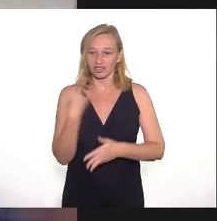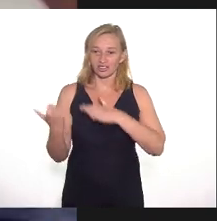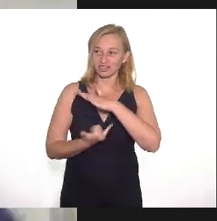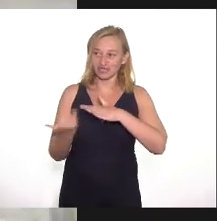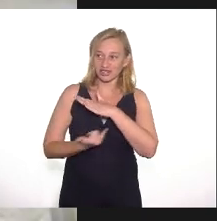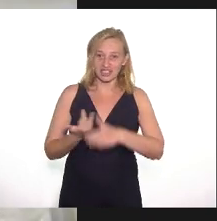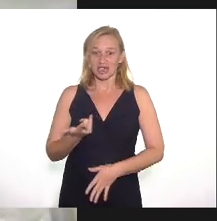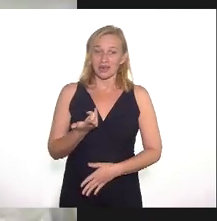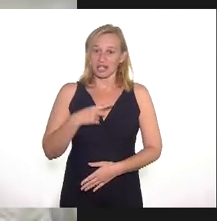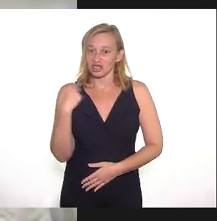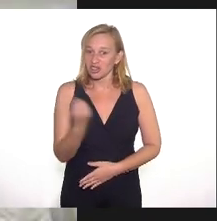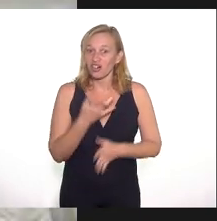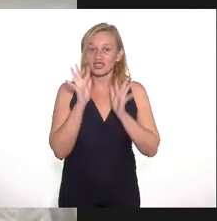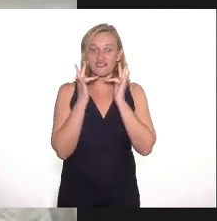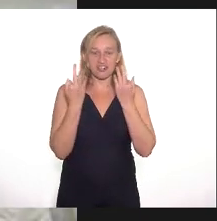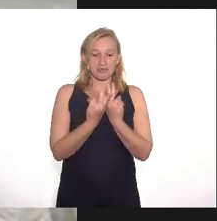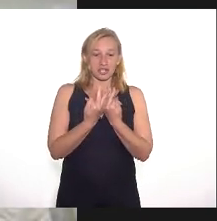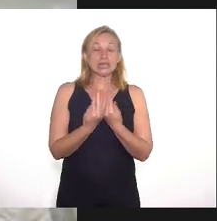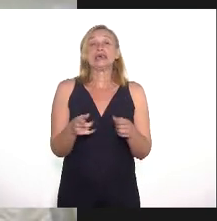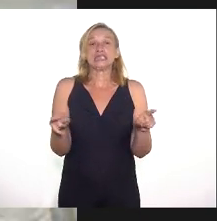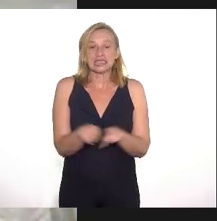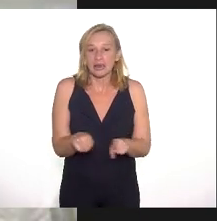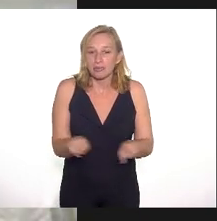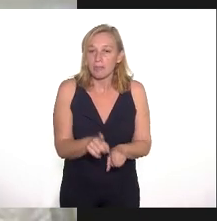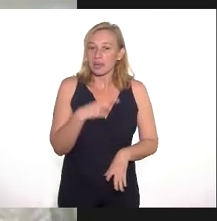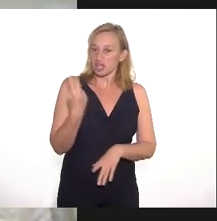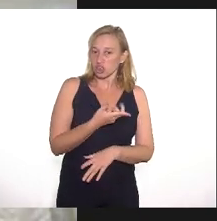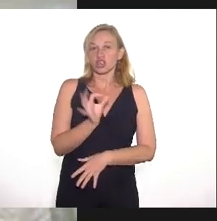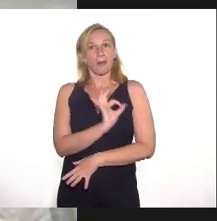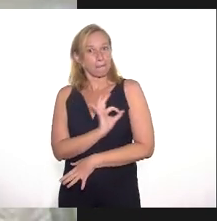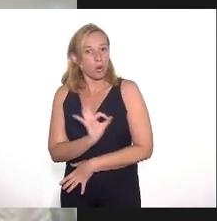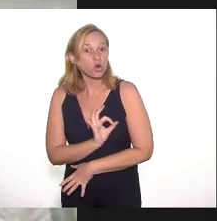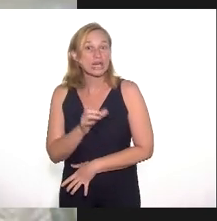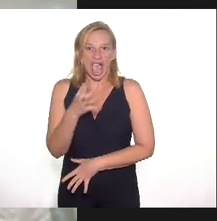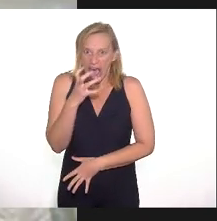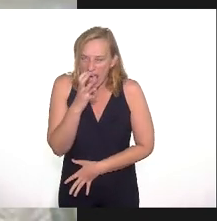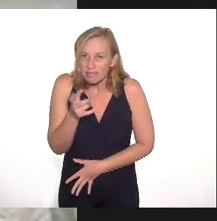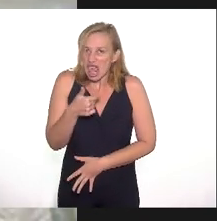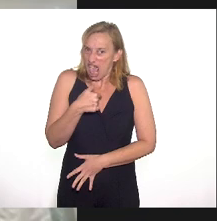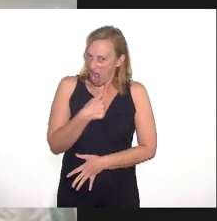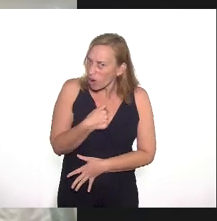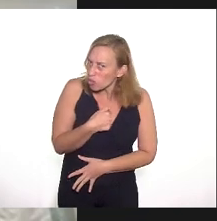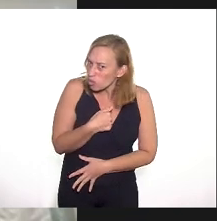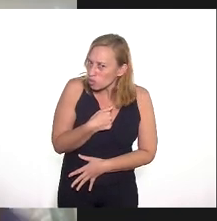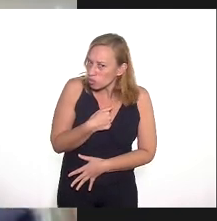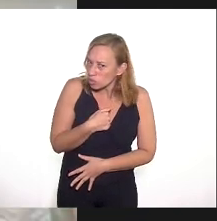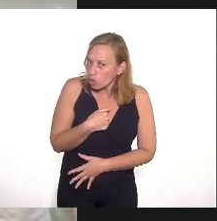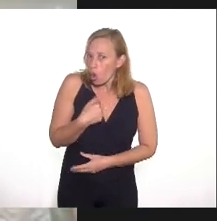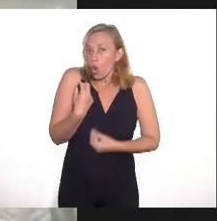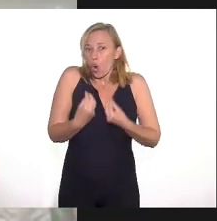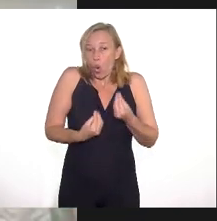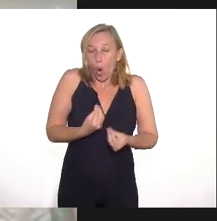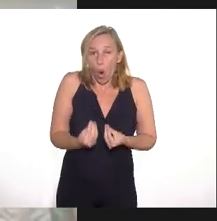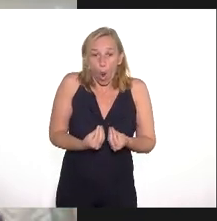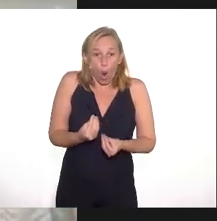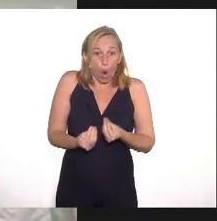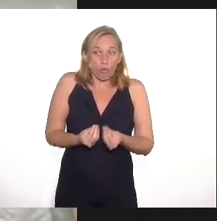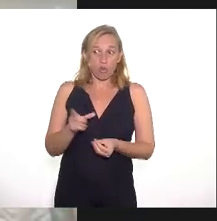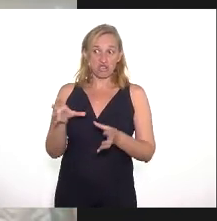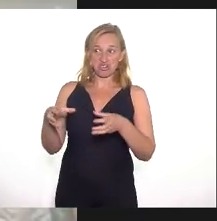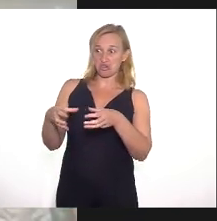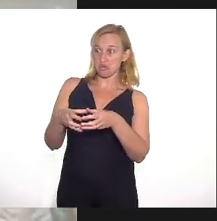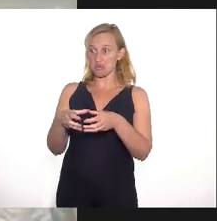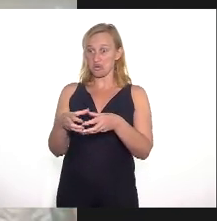instituições, para as nossas famílias e, sobretudo, para as nossas polícias. Não me admira que, como é de praxe dessa